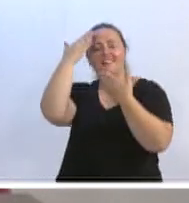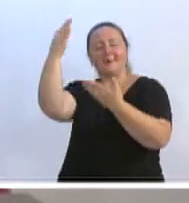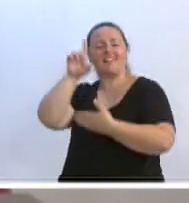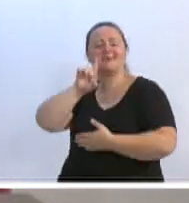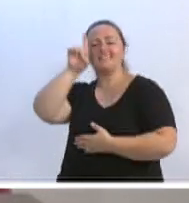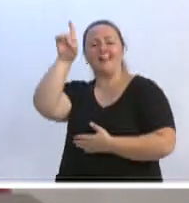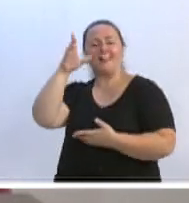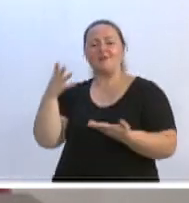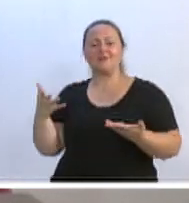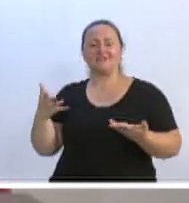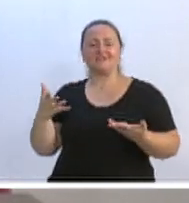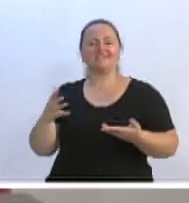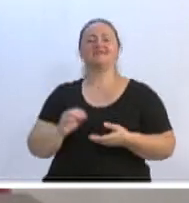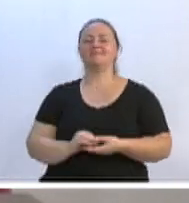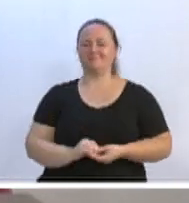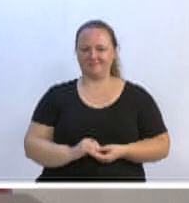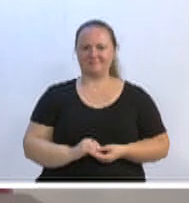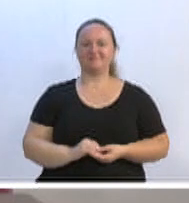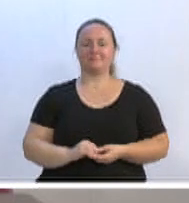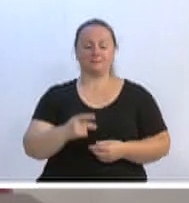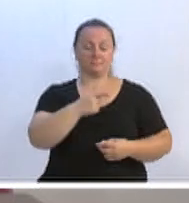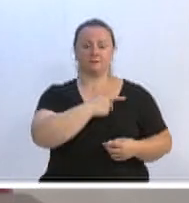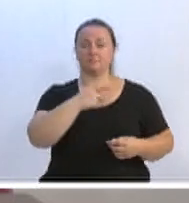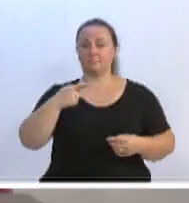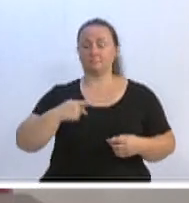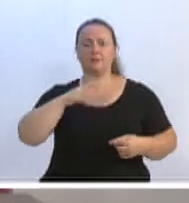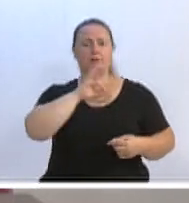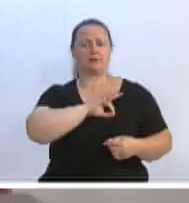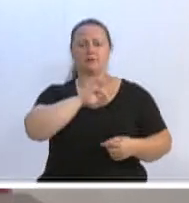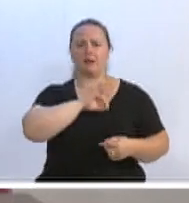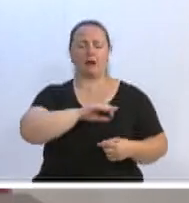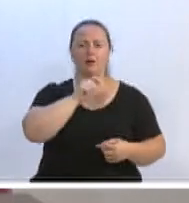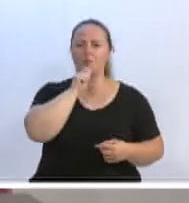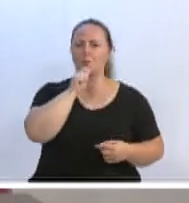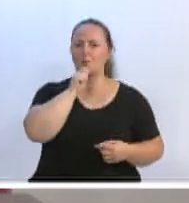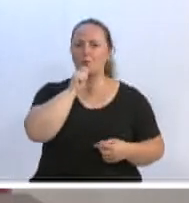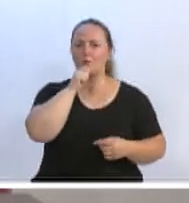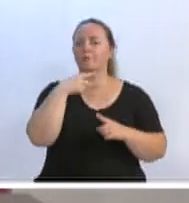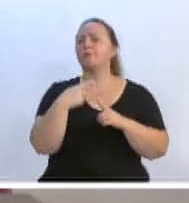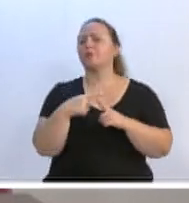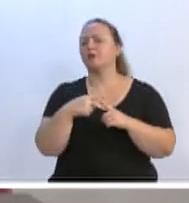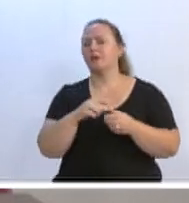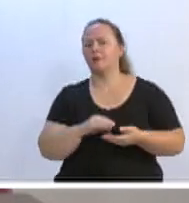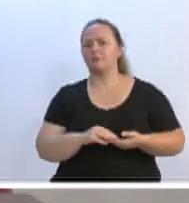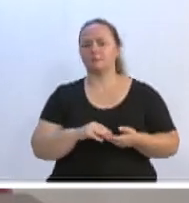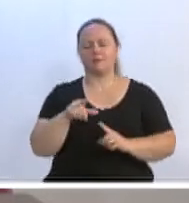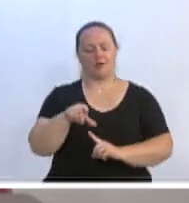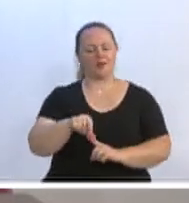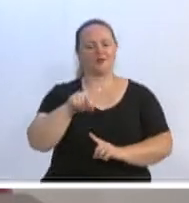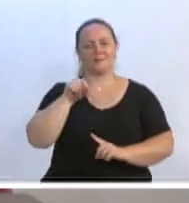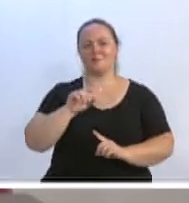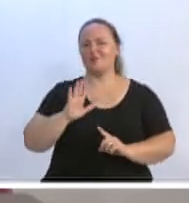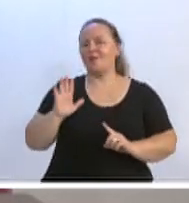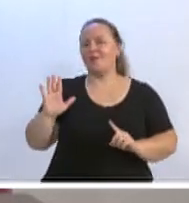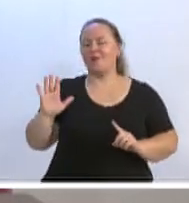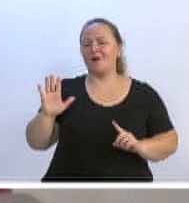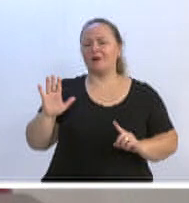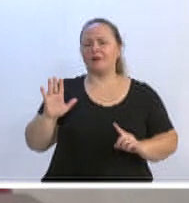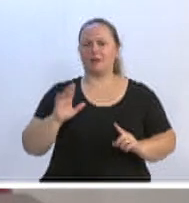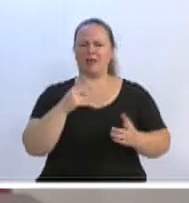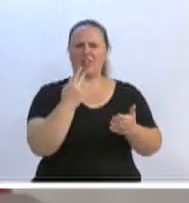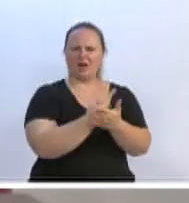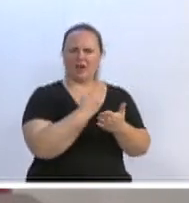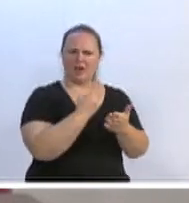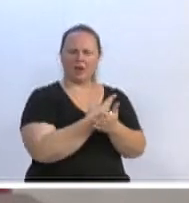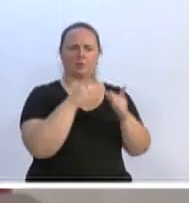Os nossos pastores não têm salários. Isto como uma opção pessoal, e não como um erro